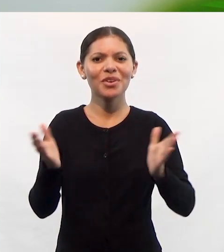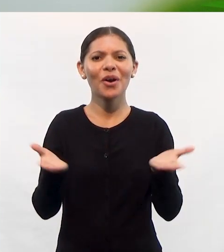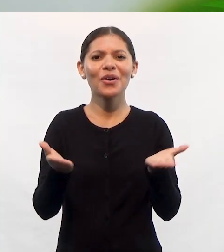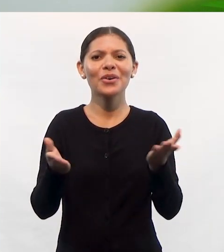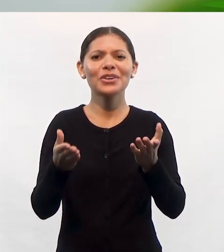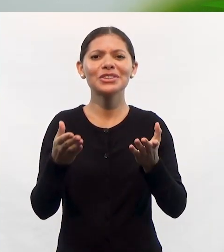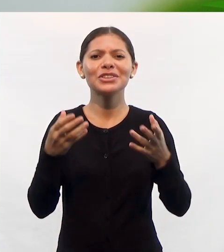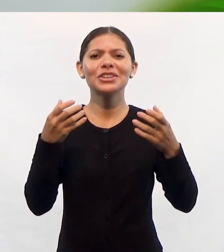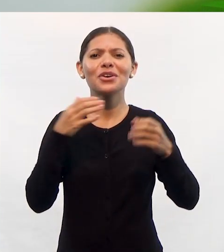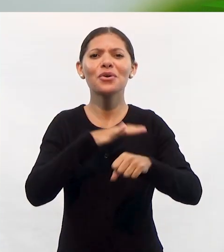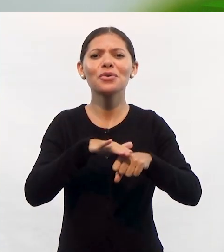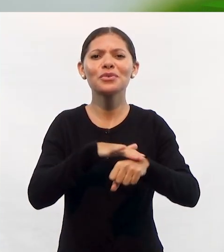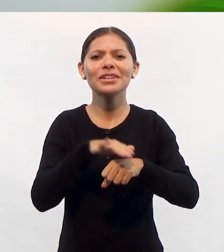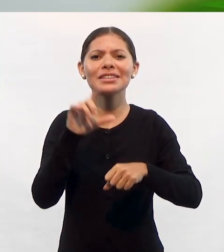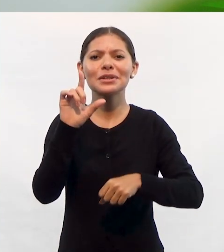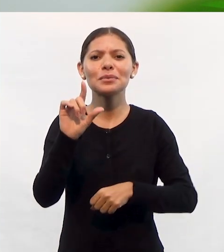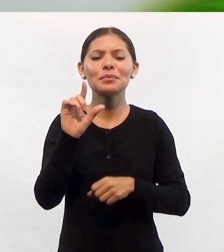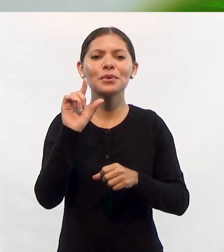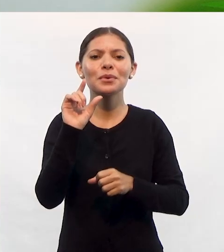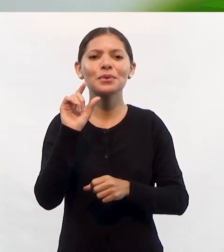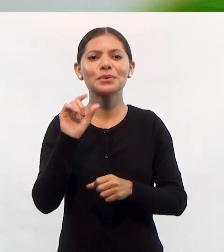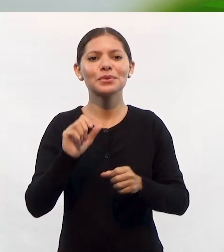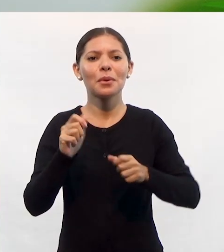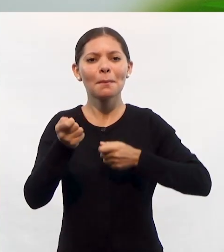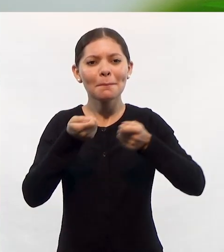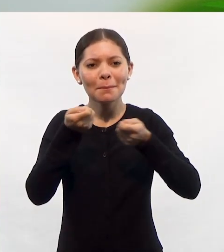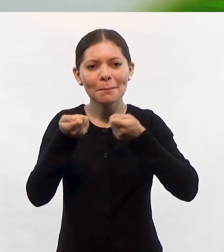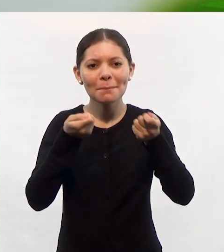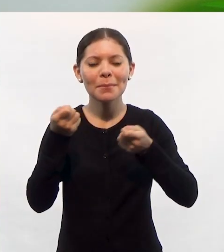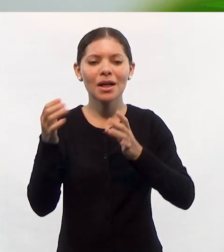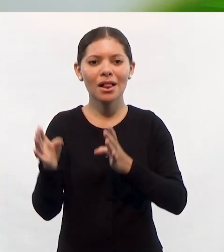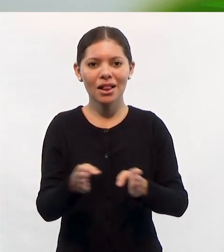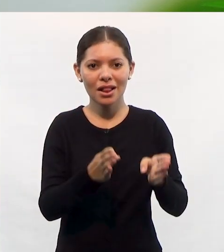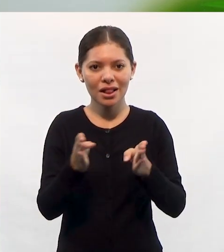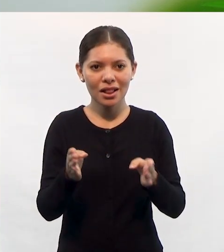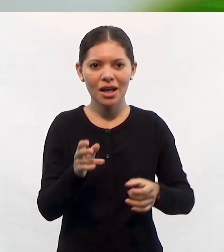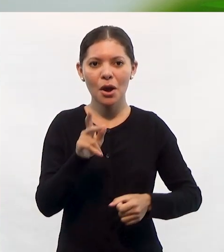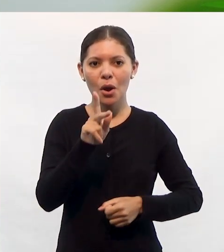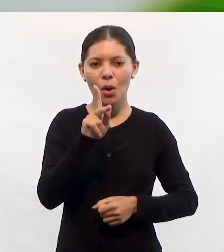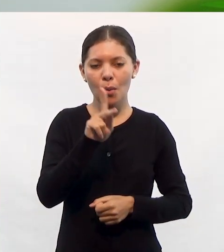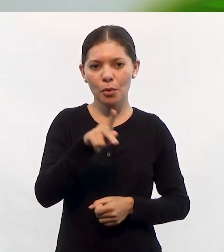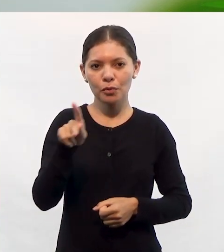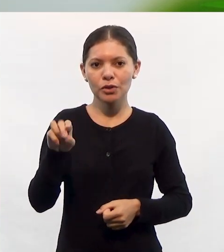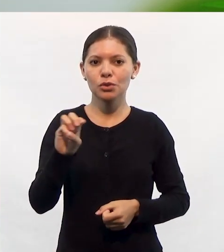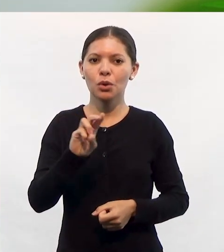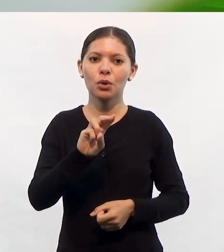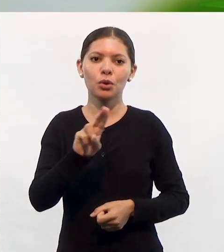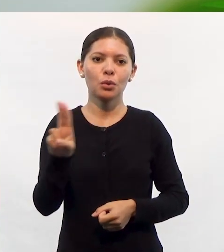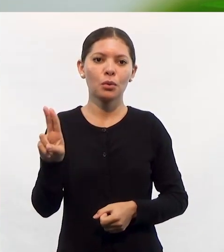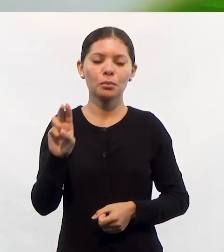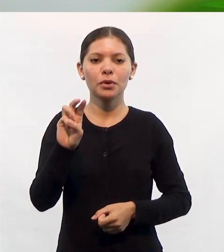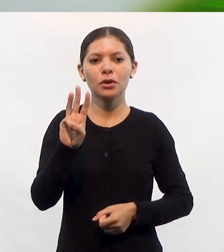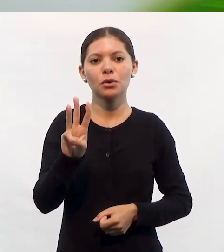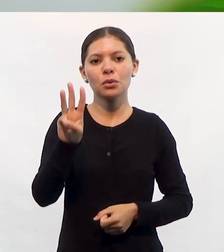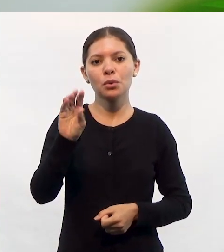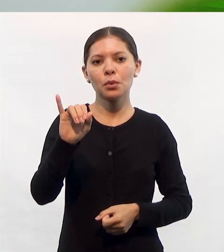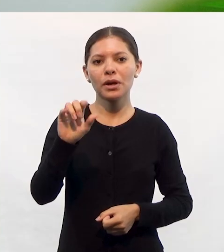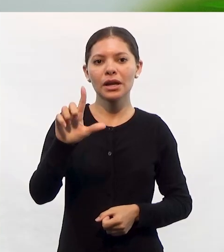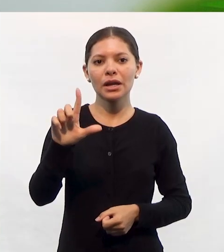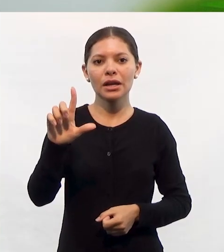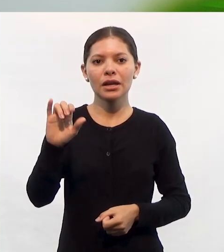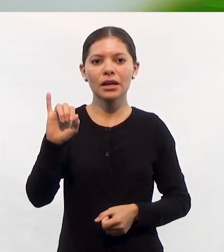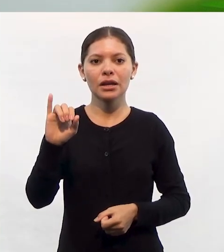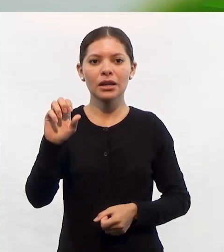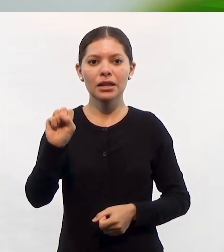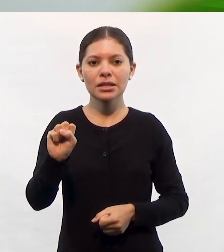um pouco sobre o controle da produção eu sou o professor Willis vou estar com vocês durante toda essa aula Espero